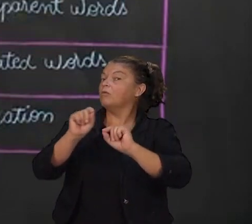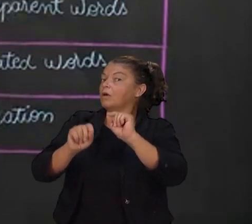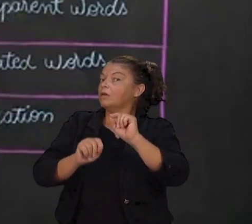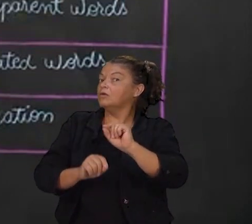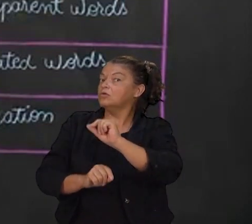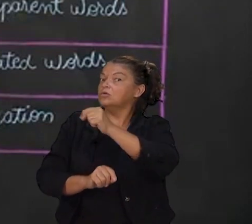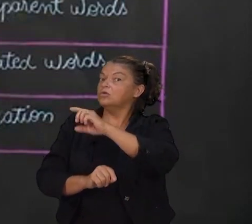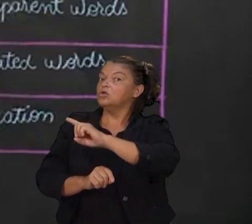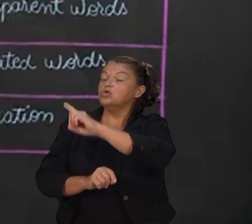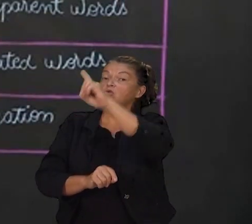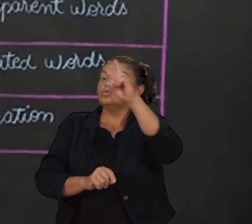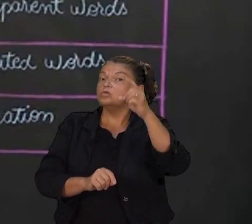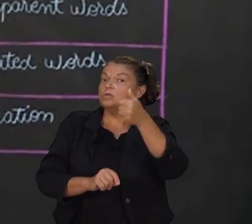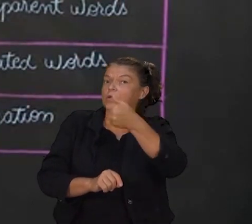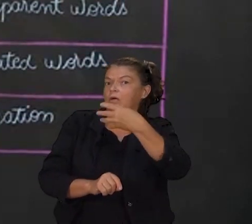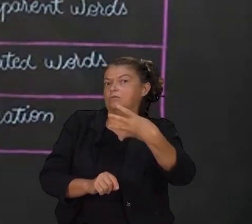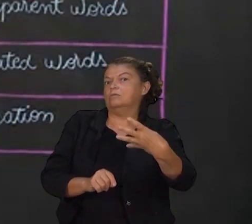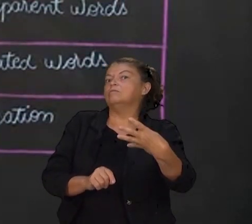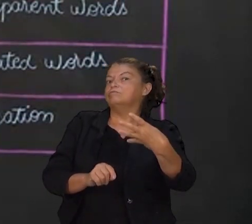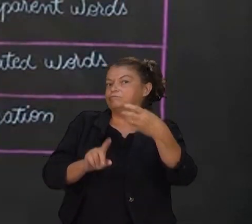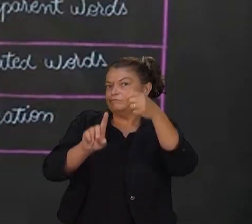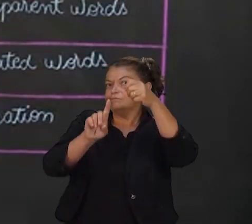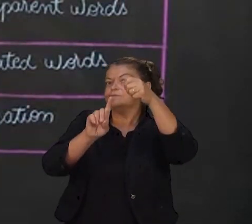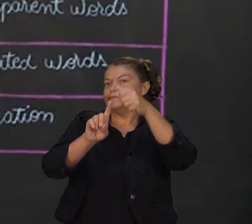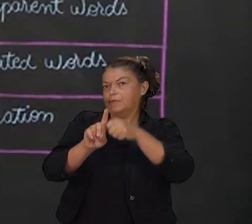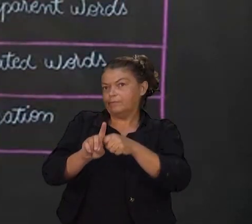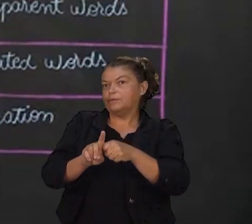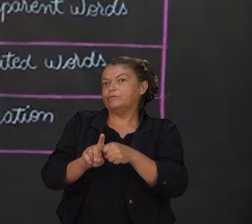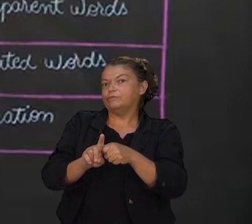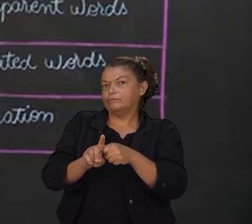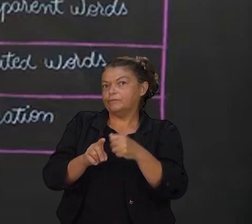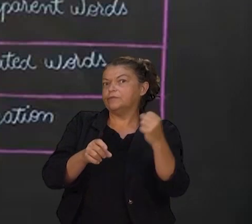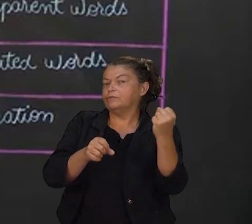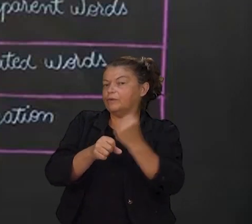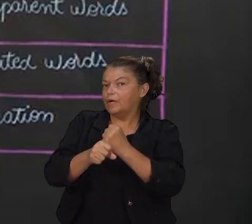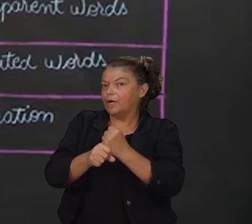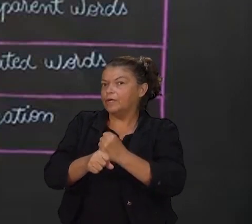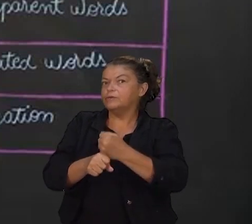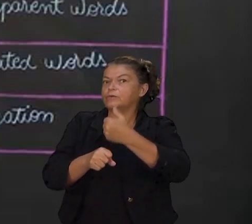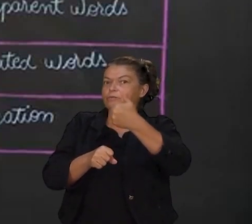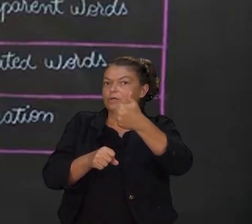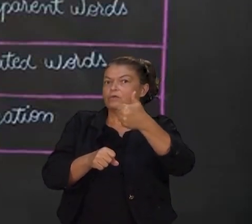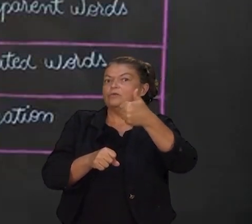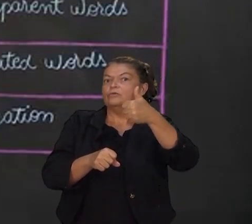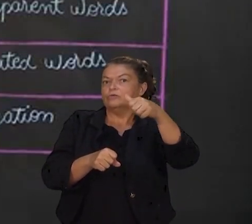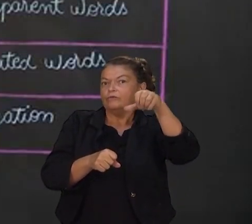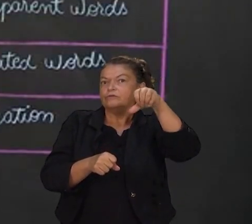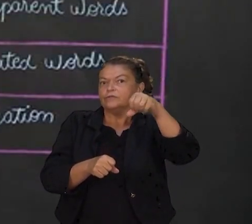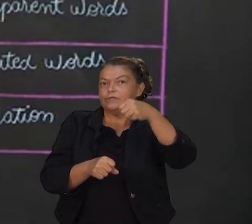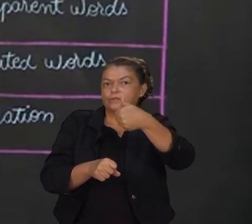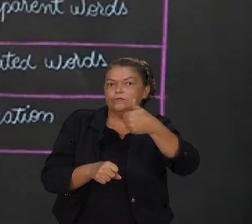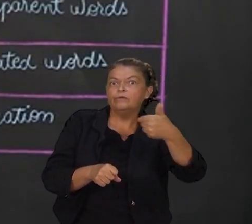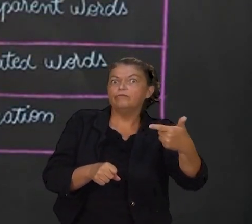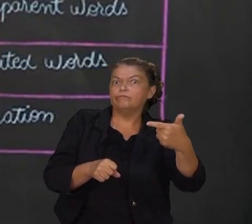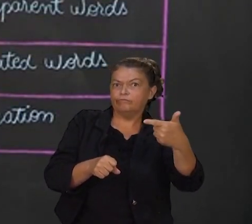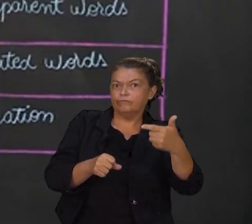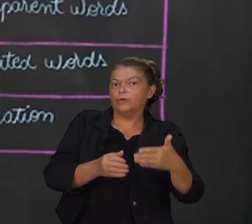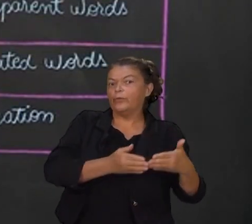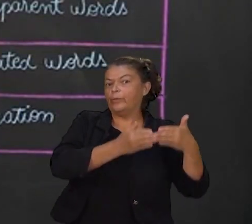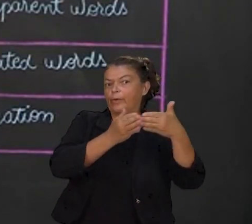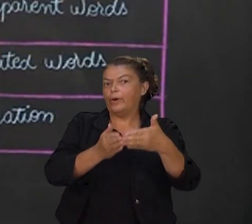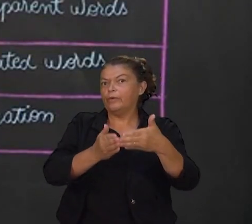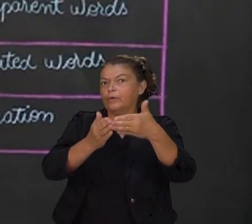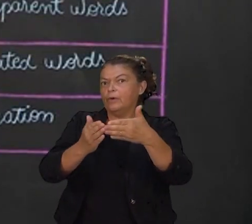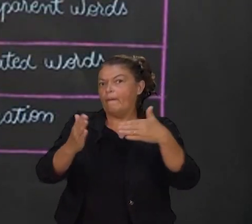ó. Abril 14, 1912, bateu no